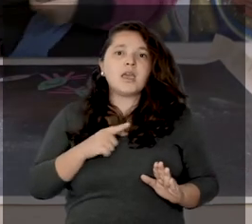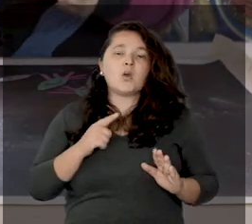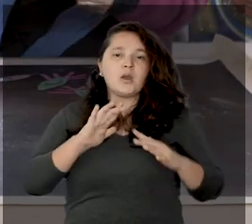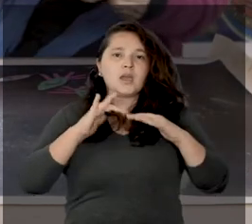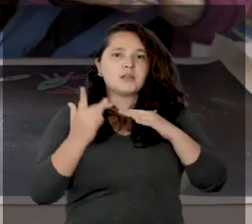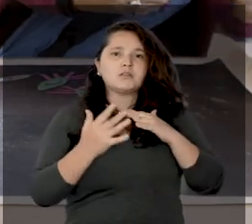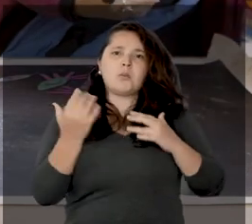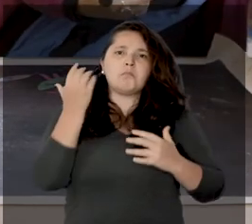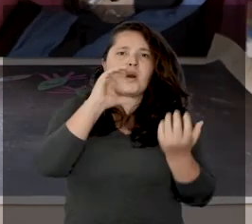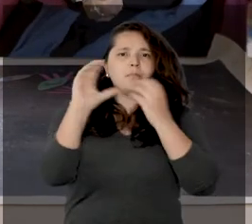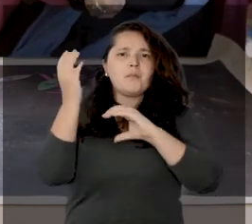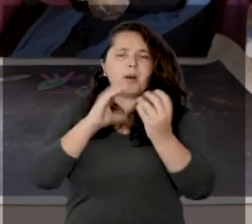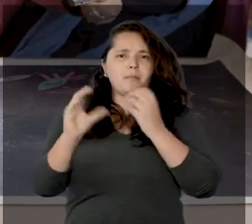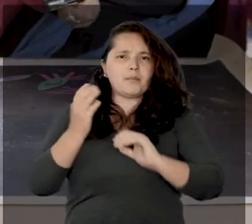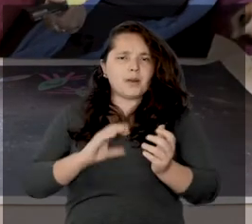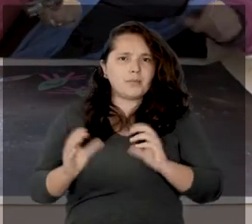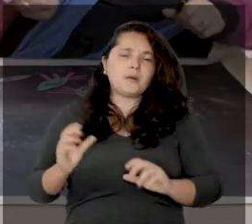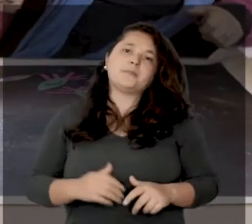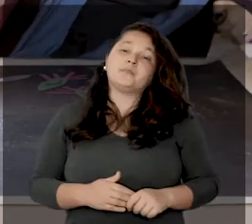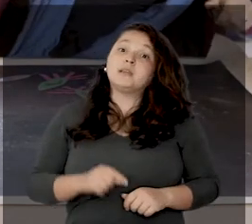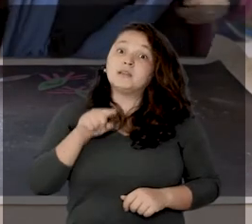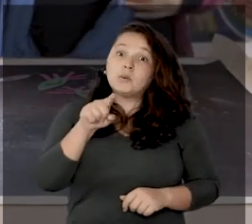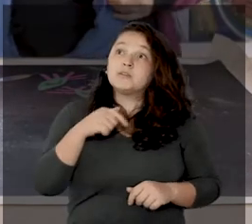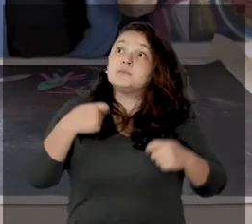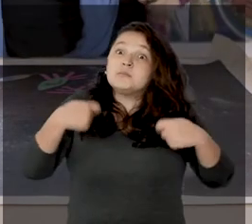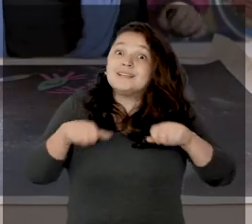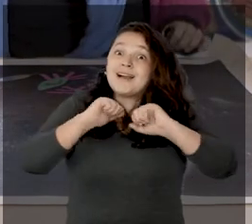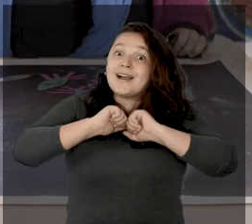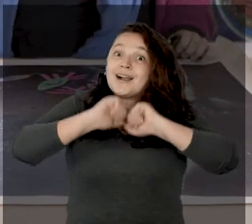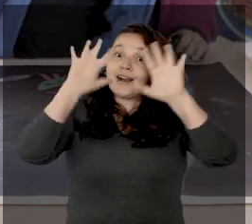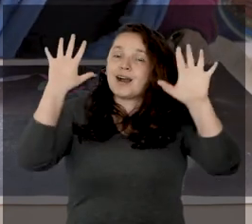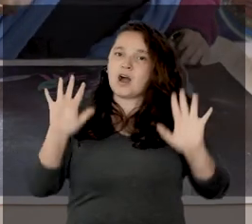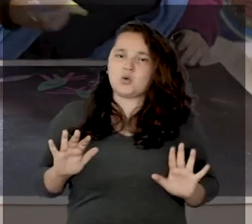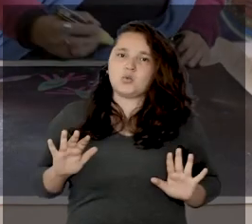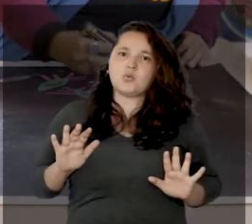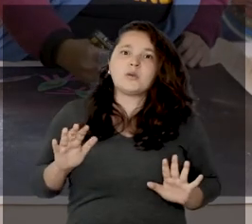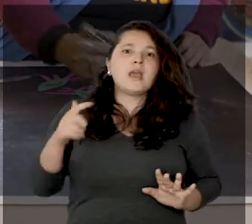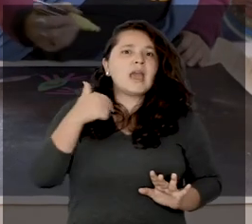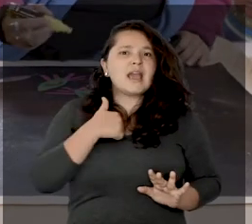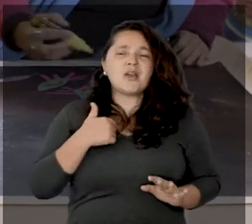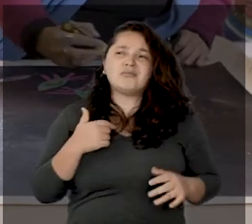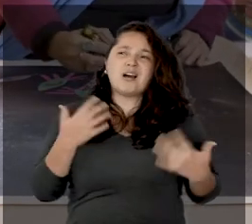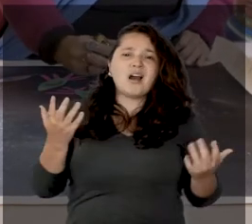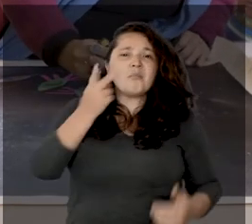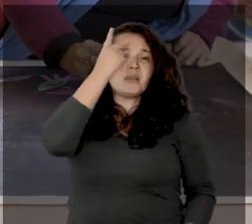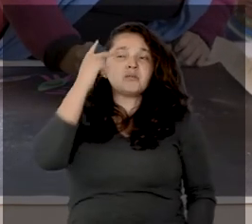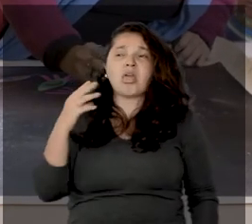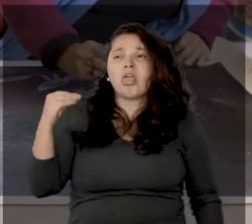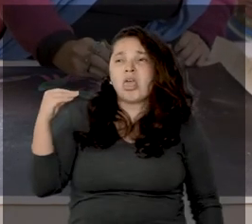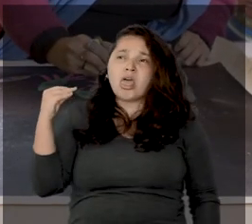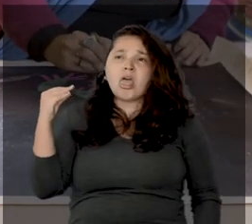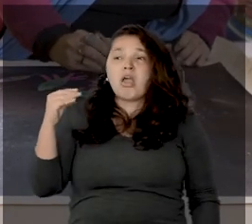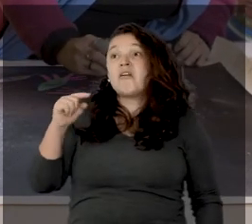Então, que isso conste bem claro, assim, que eu não estou, né, mais a fim de escutar ninguém dizer que eu estou apresentando o